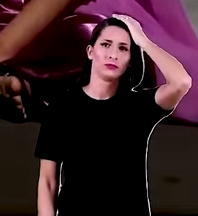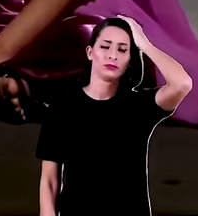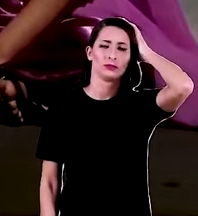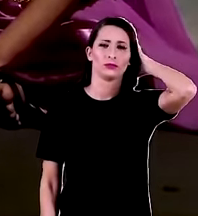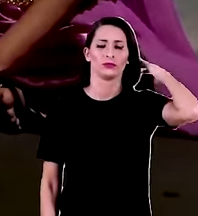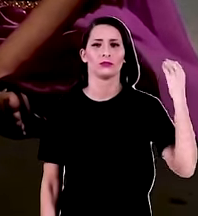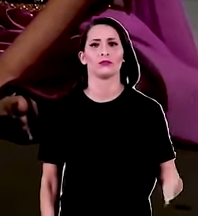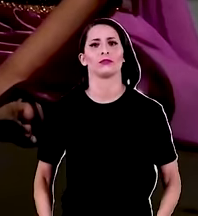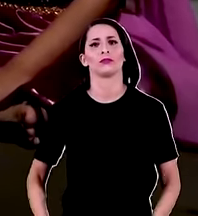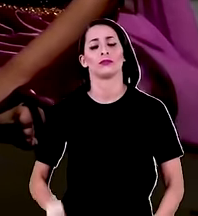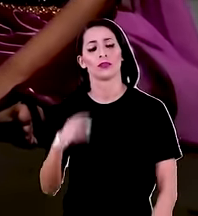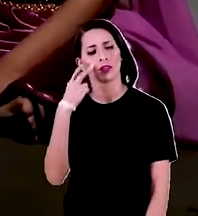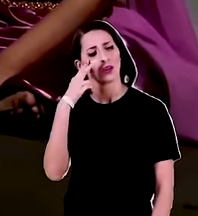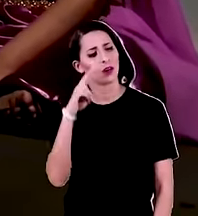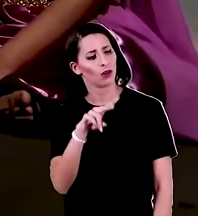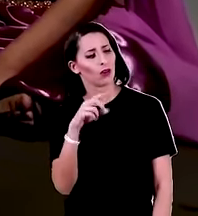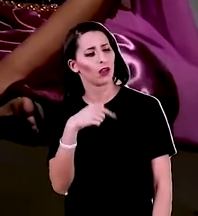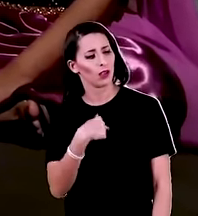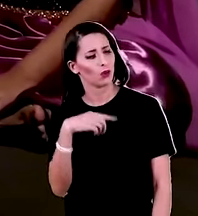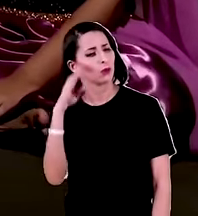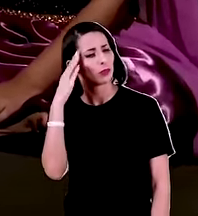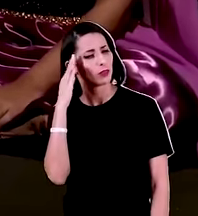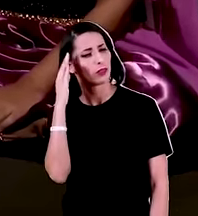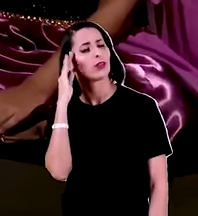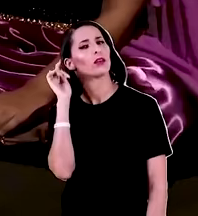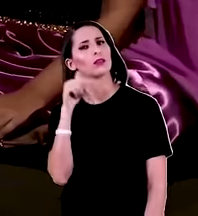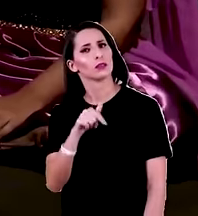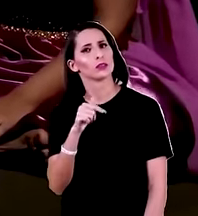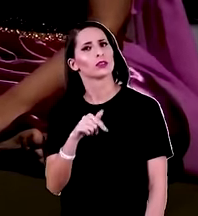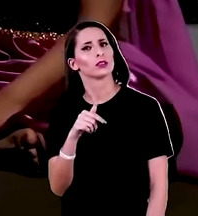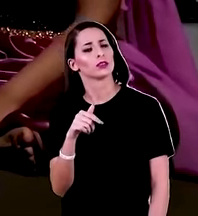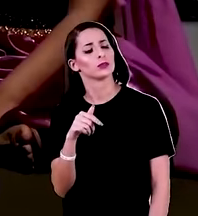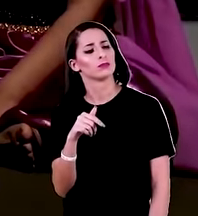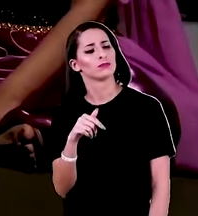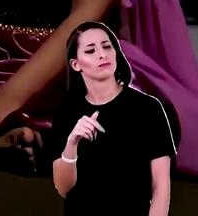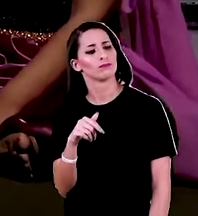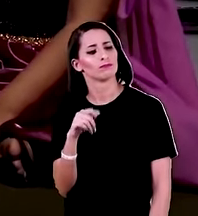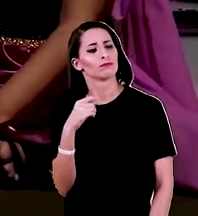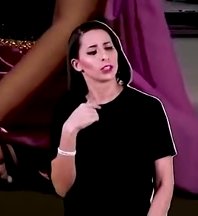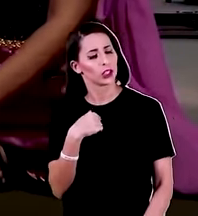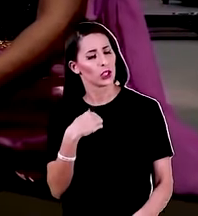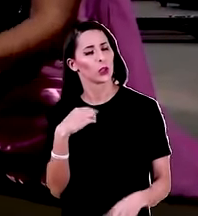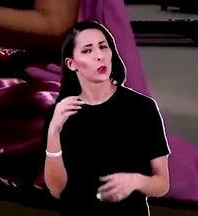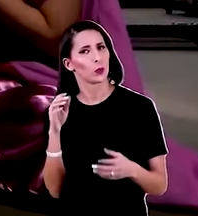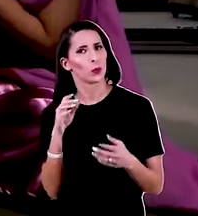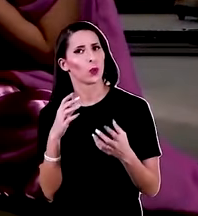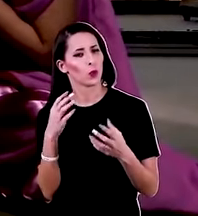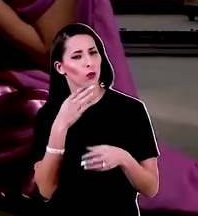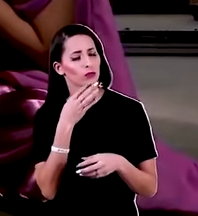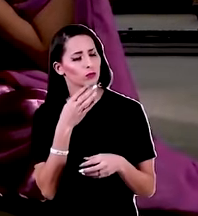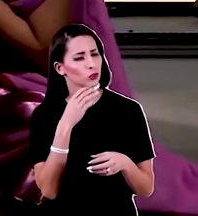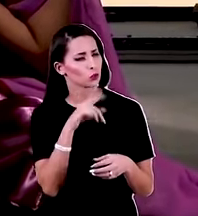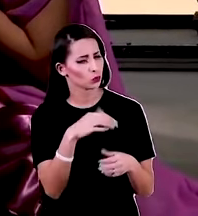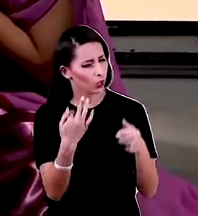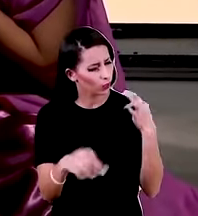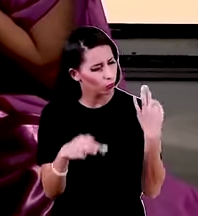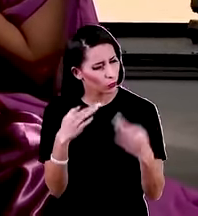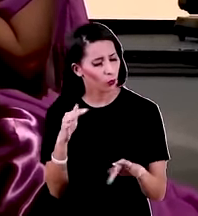Olha, eu te entendo e eu respeito sua dor, até porque essa dor também é a